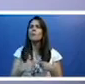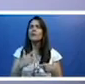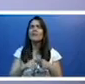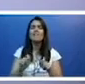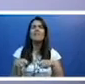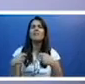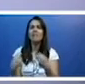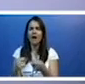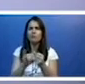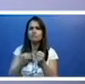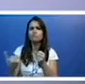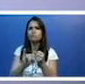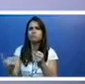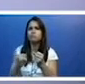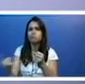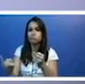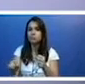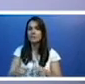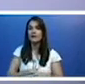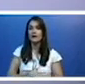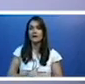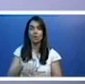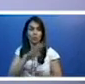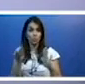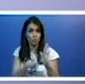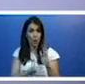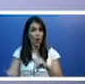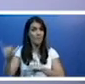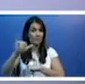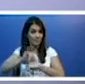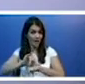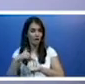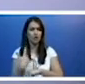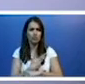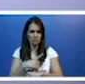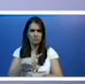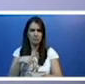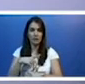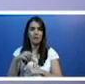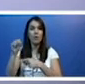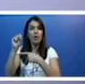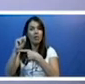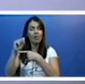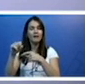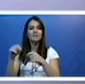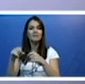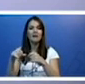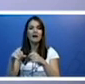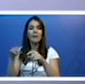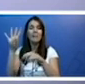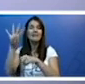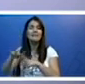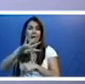qualquer metal da tabela periódica. Então, todos os metais que nós temos na tabela periódica, pode ser aqui esse cátion